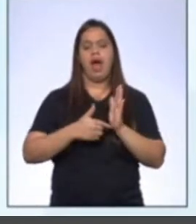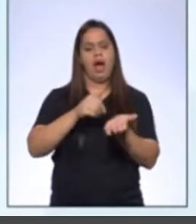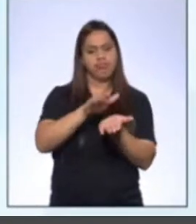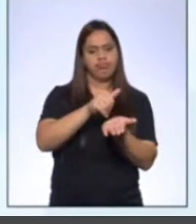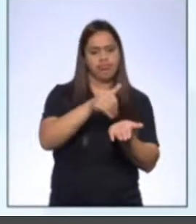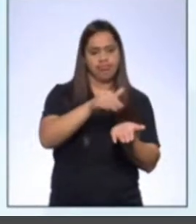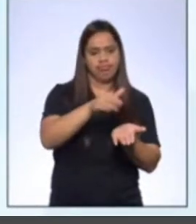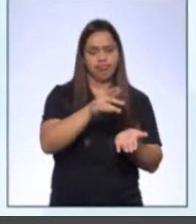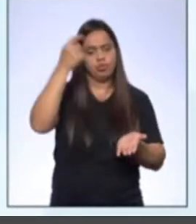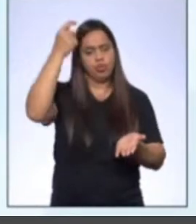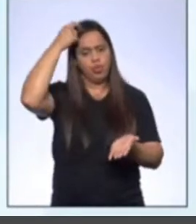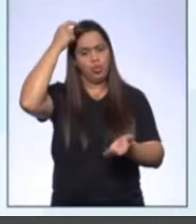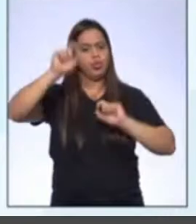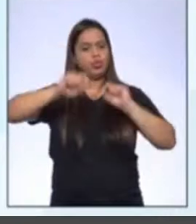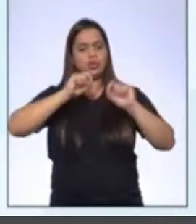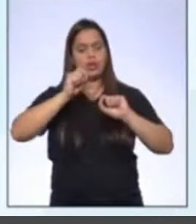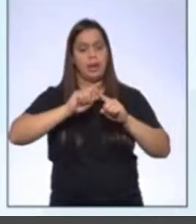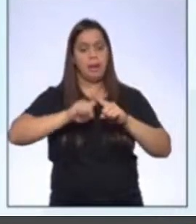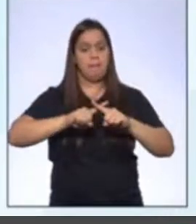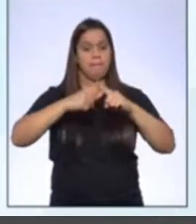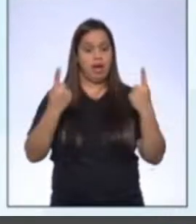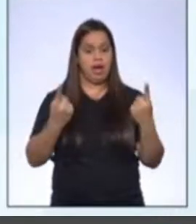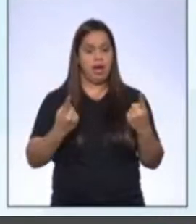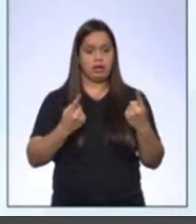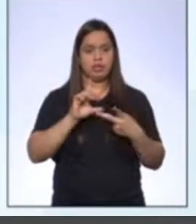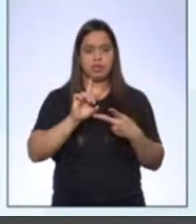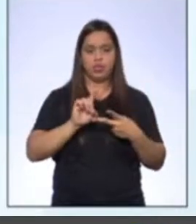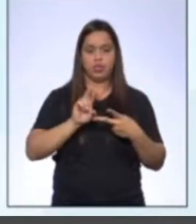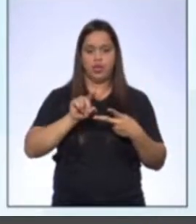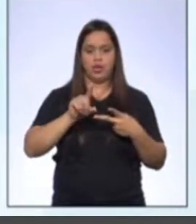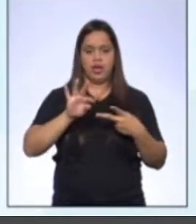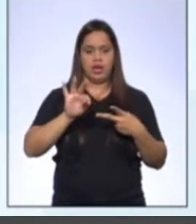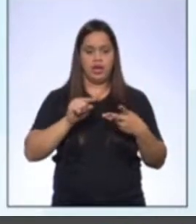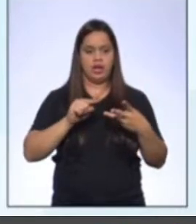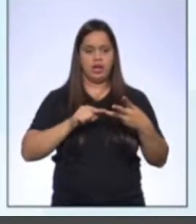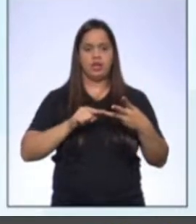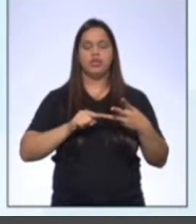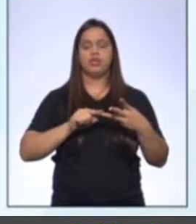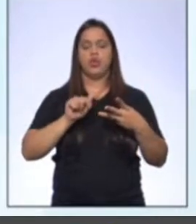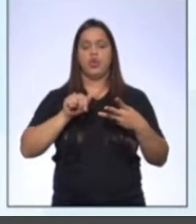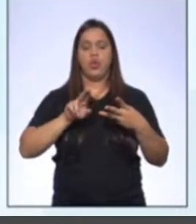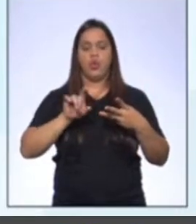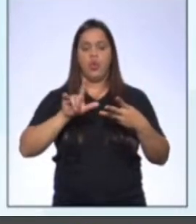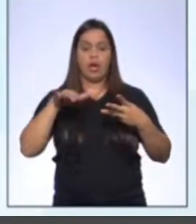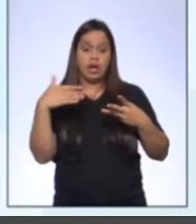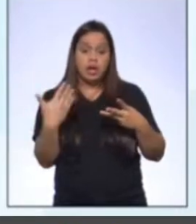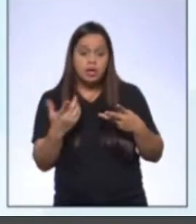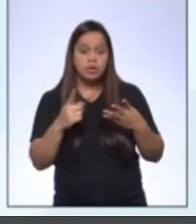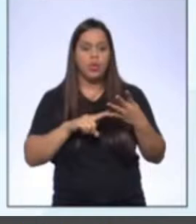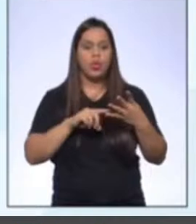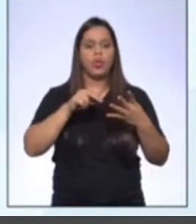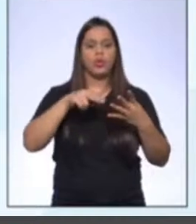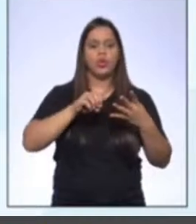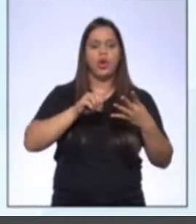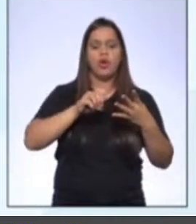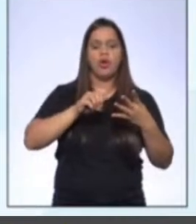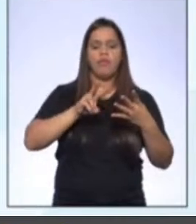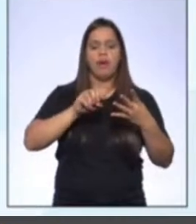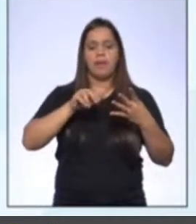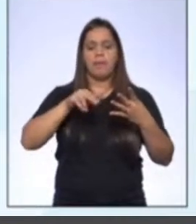é mas, durante, quando ou novamente. Nossa, e essa